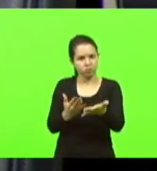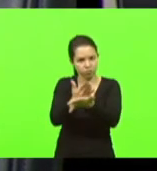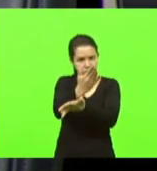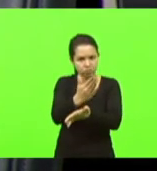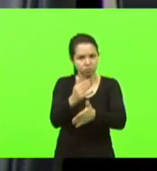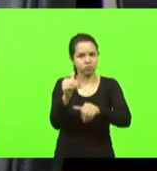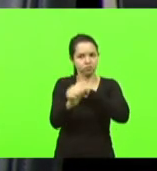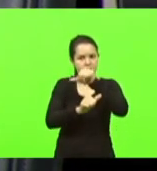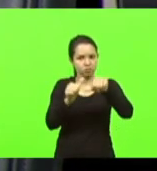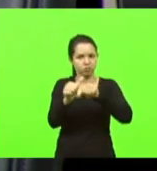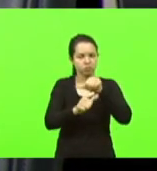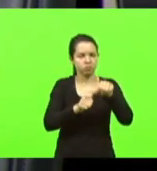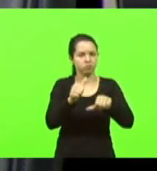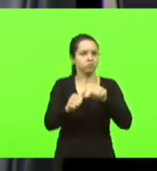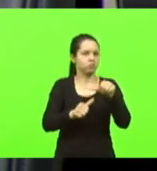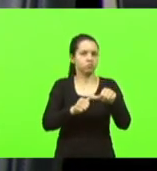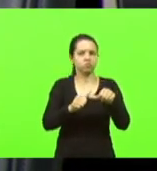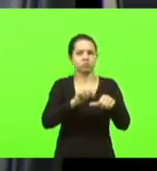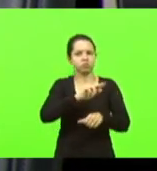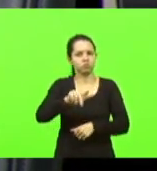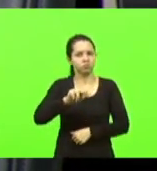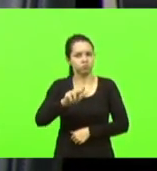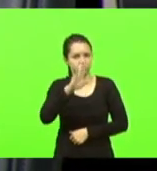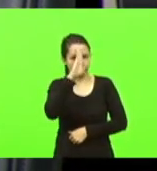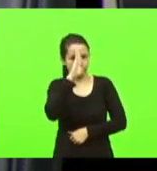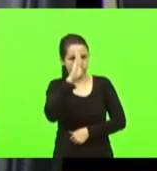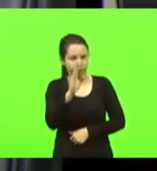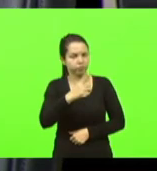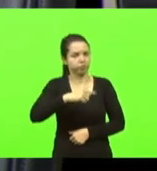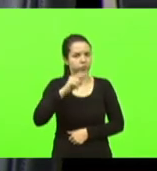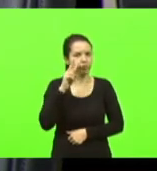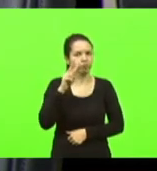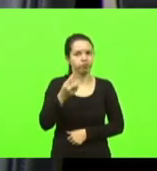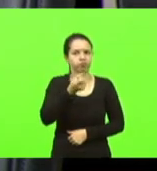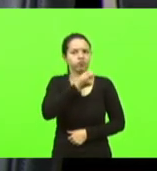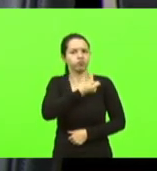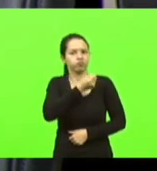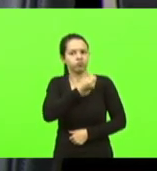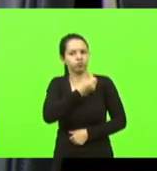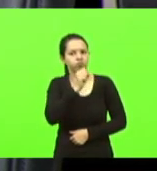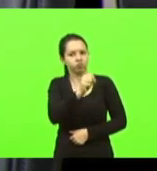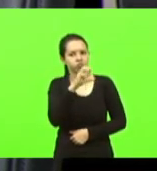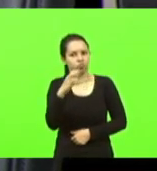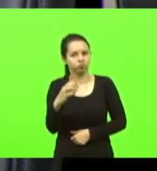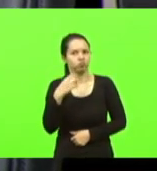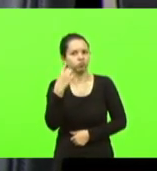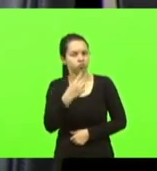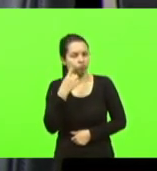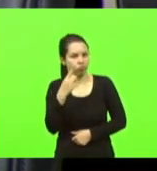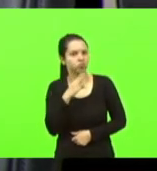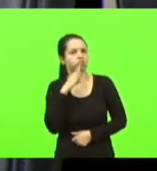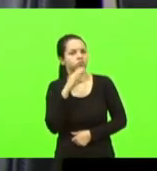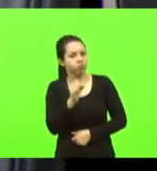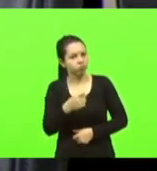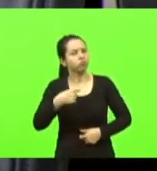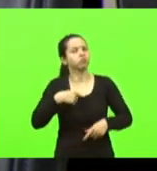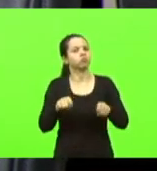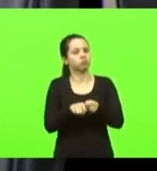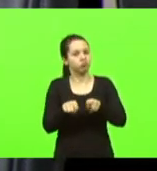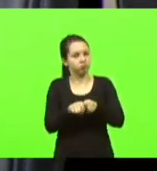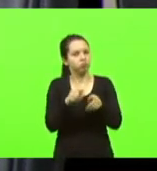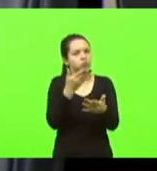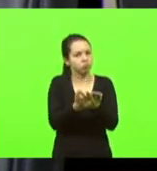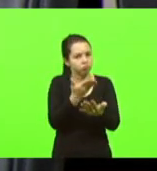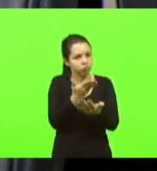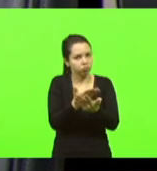de uma reforma Principalmente quando nós vemos os números de Santa Catarina e deputado Bruno eu também estudei muito a